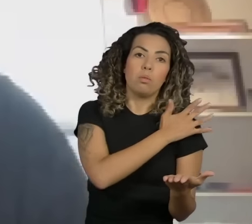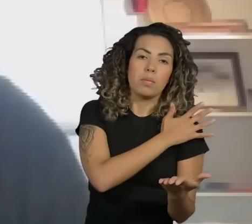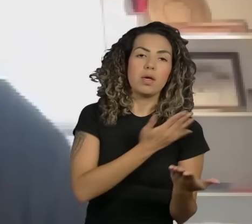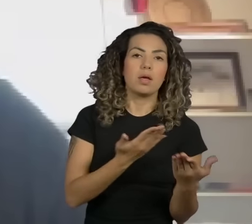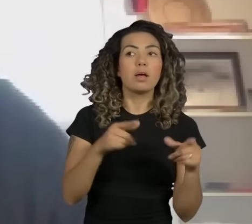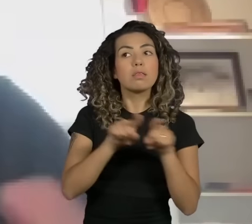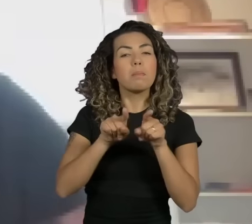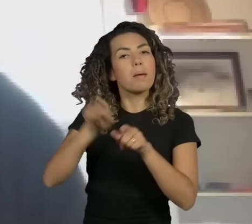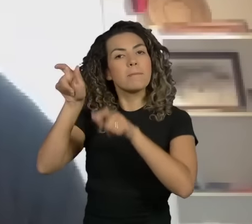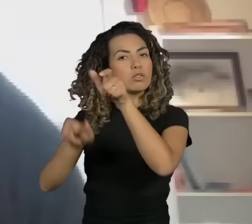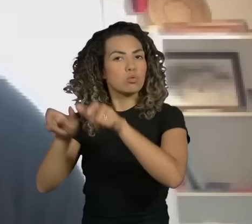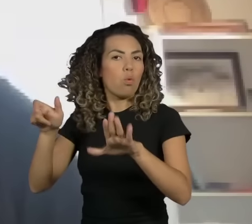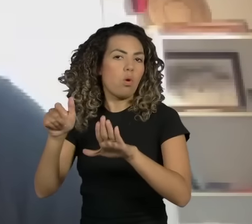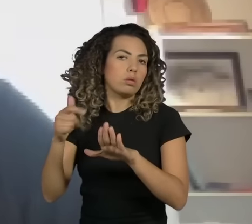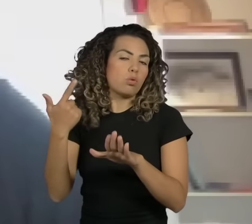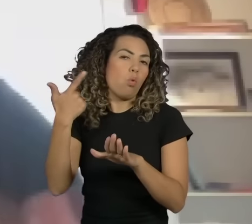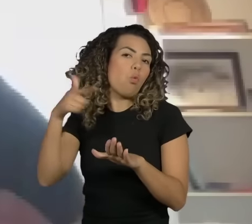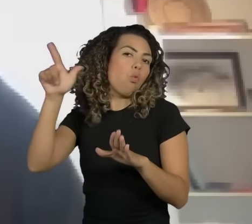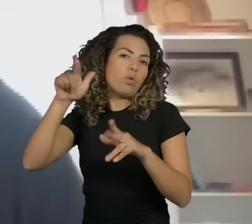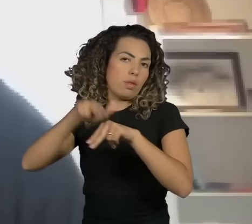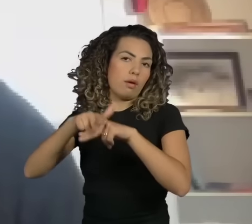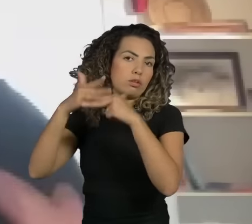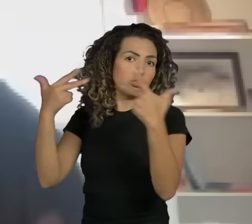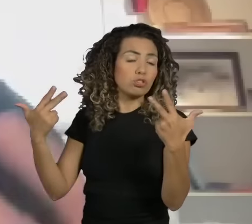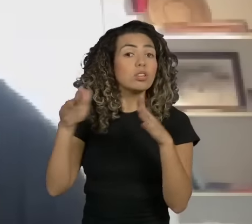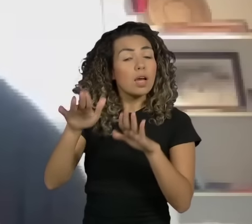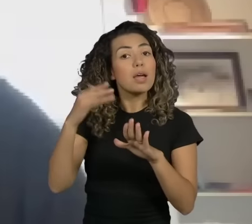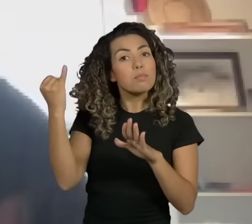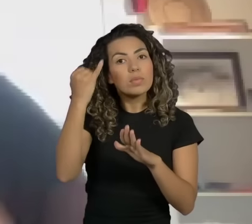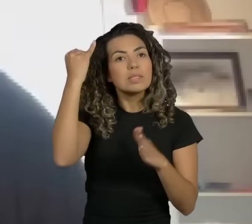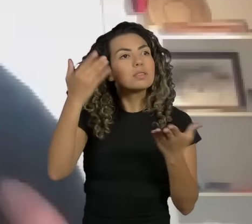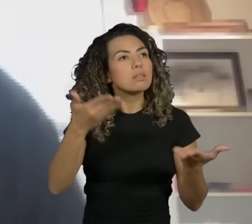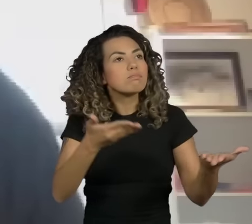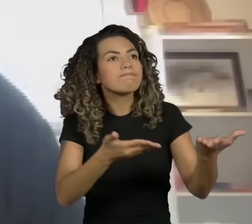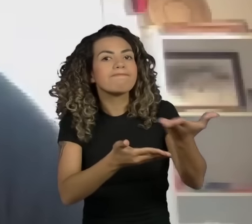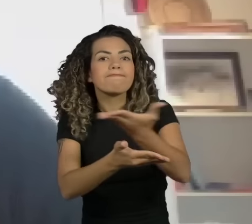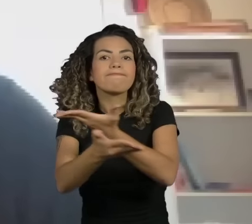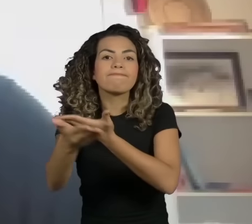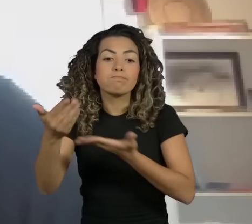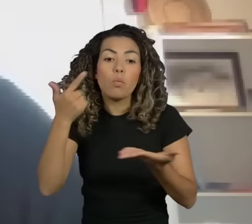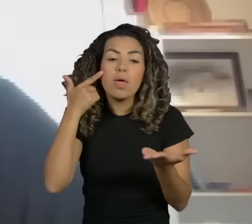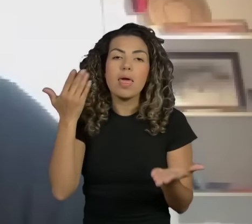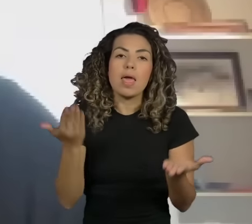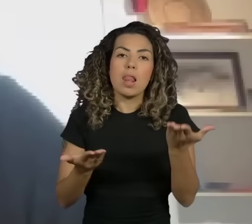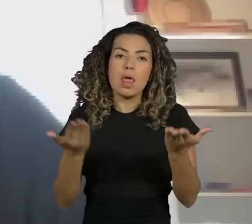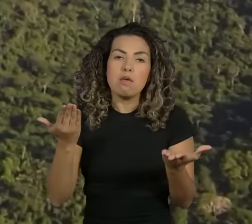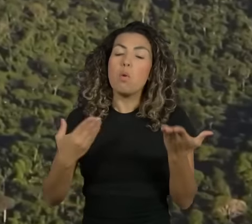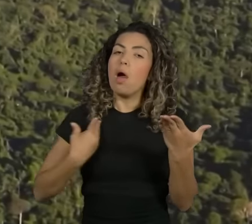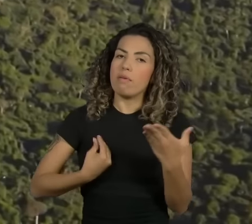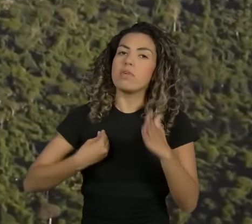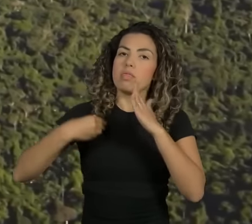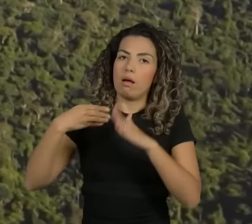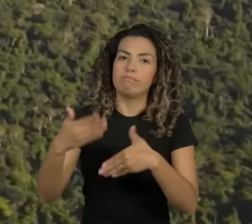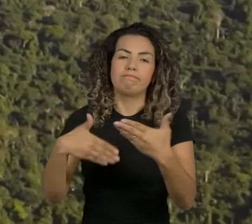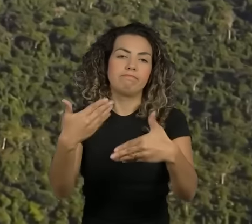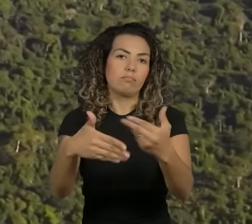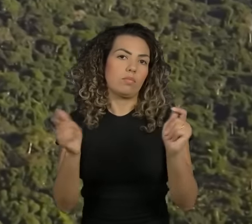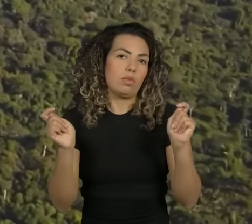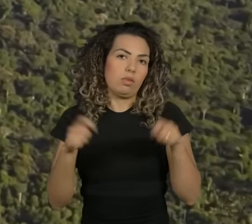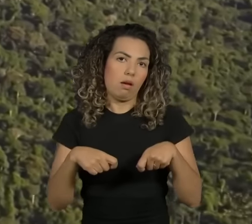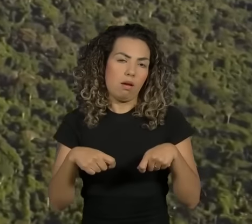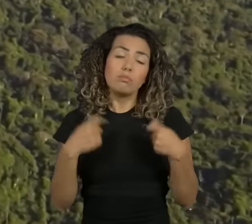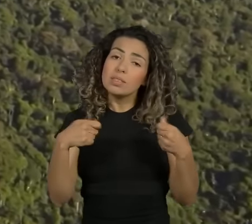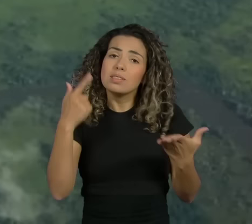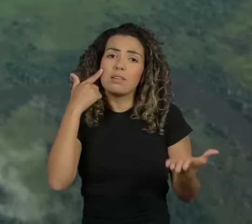indígenas, né? É preciso ter todo um equilíbrio dessas relações para que a vida saudável seja possível, né? Então, é de